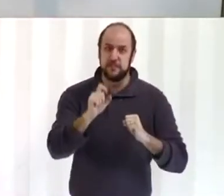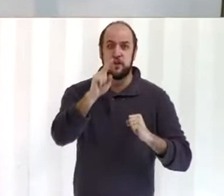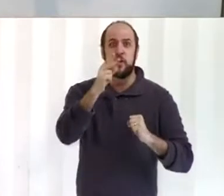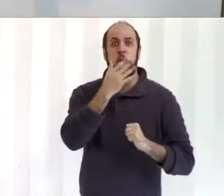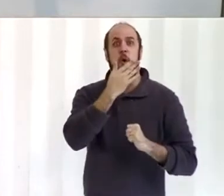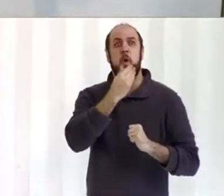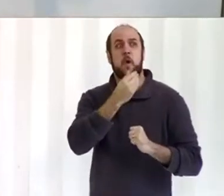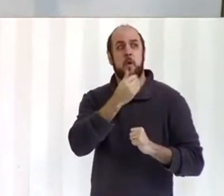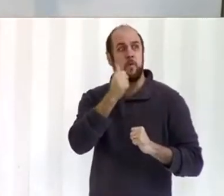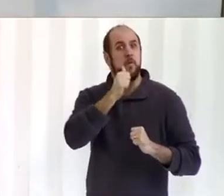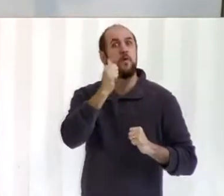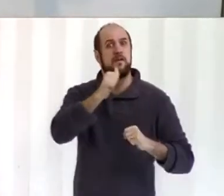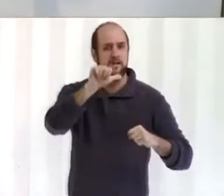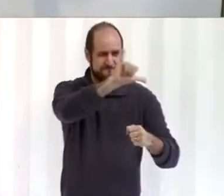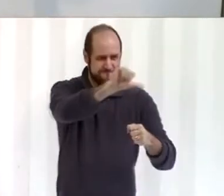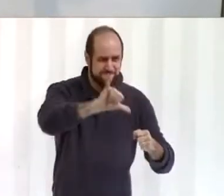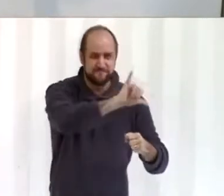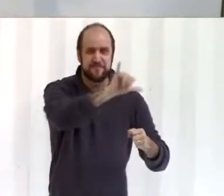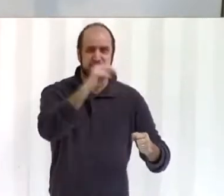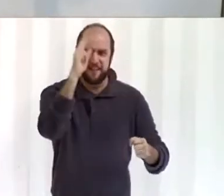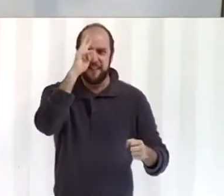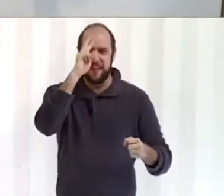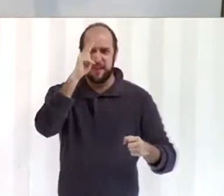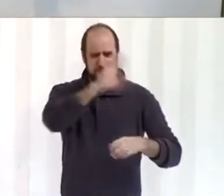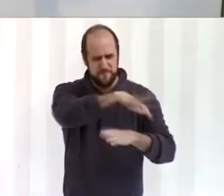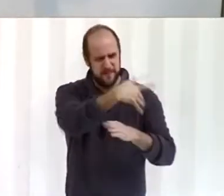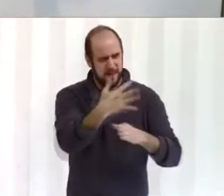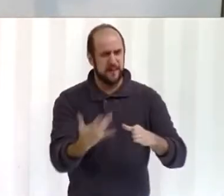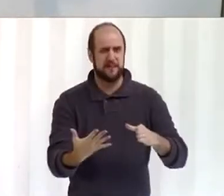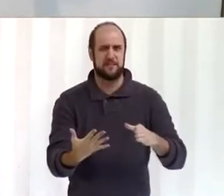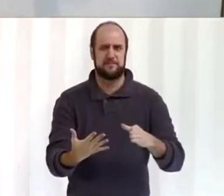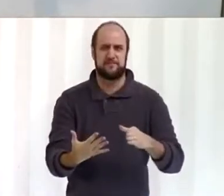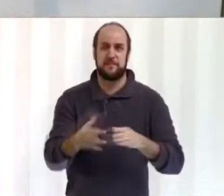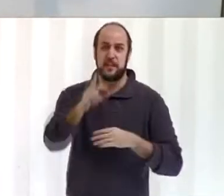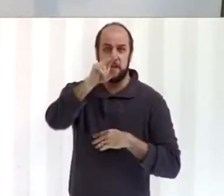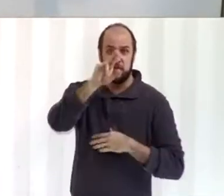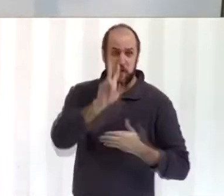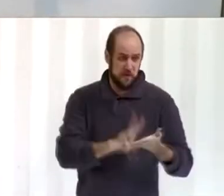viúva, assim como Ele fez com a filha da sunamita,